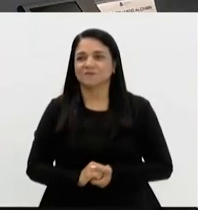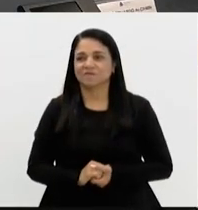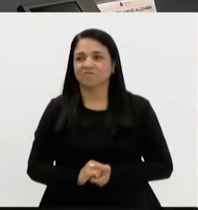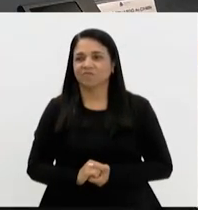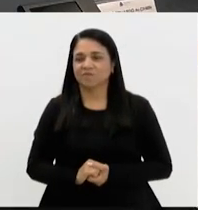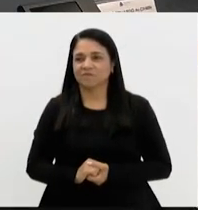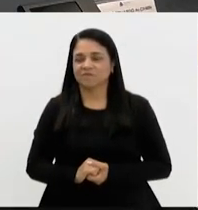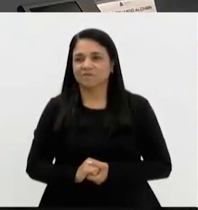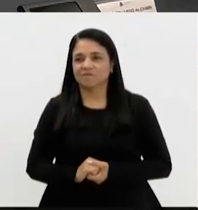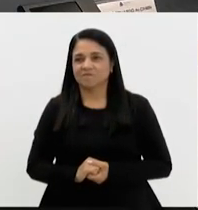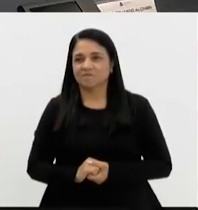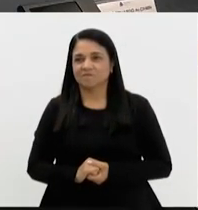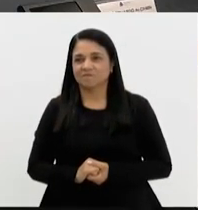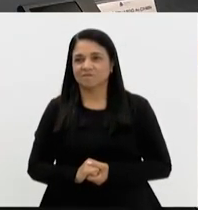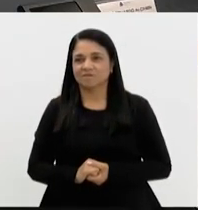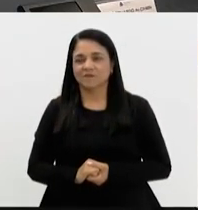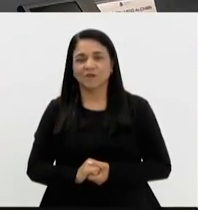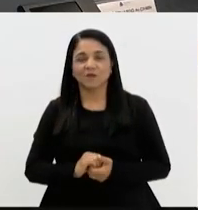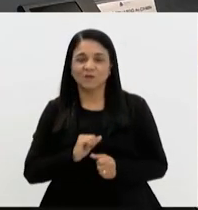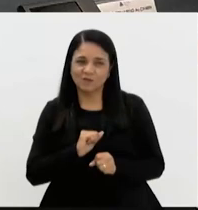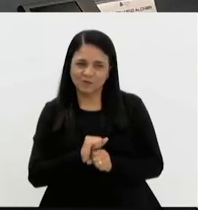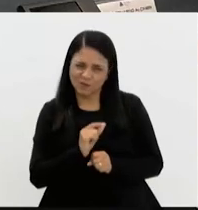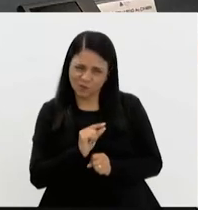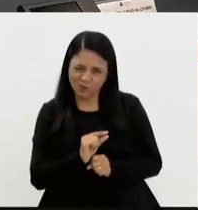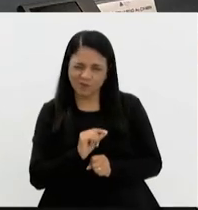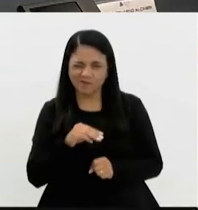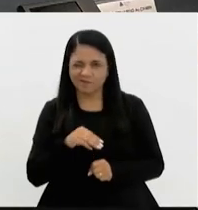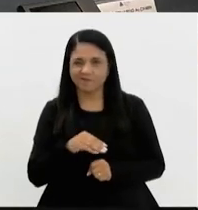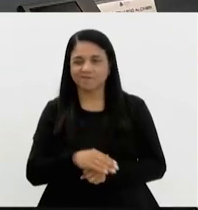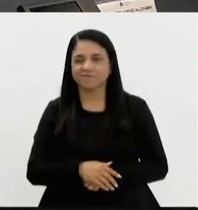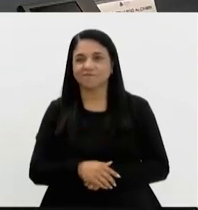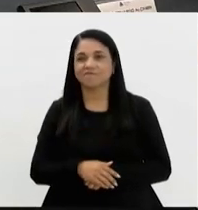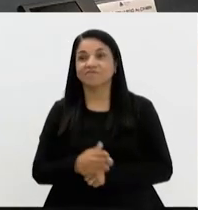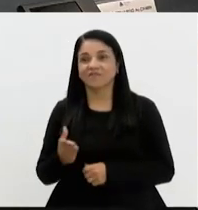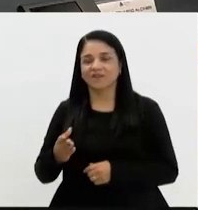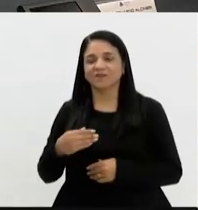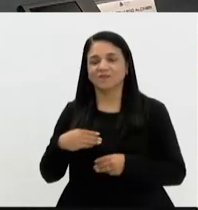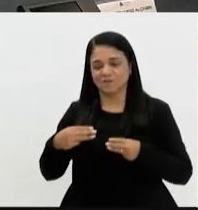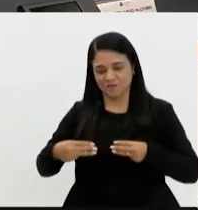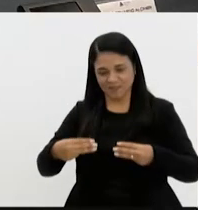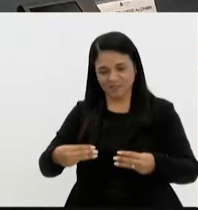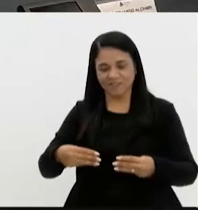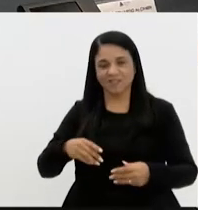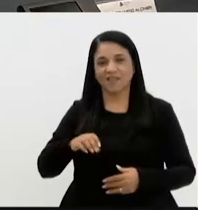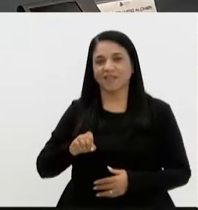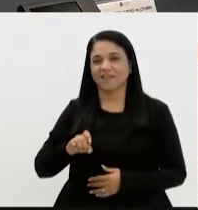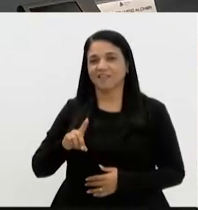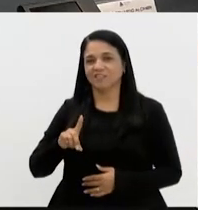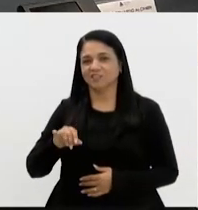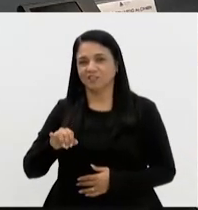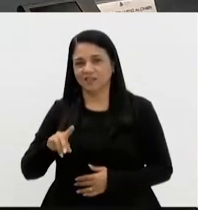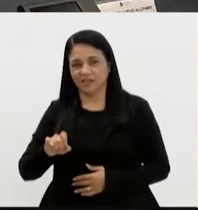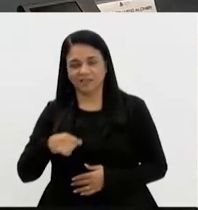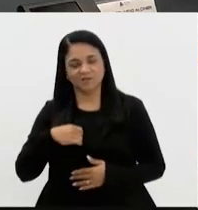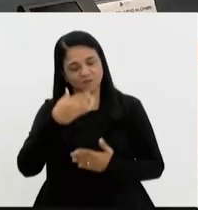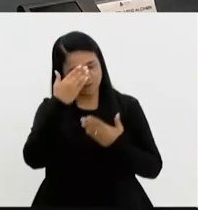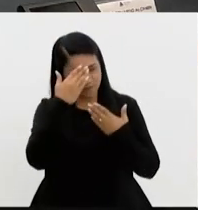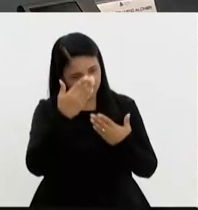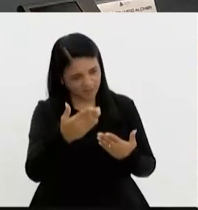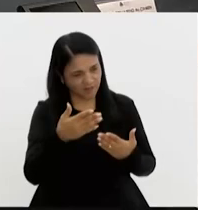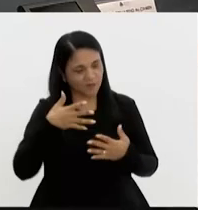obrigada só um instante por favor eh ministra adilene Muito obrigado pelas suas considerações